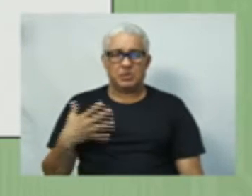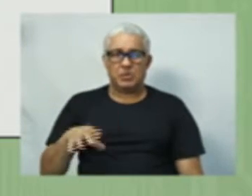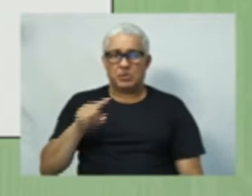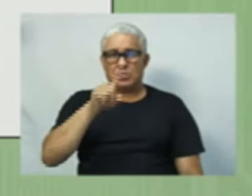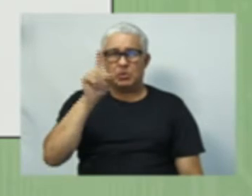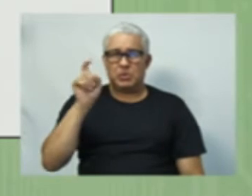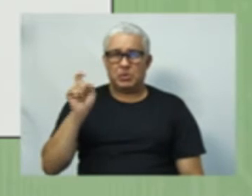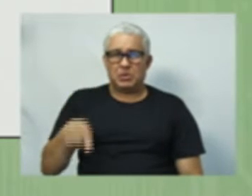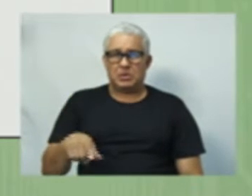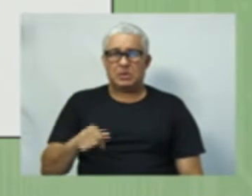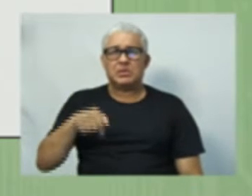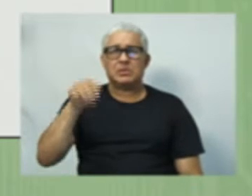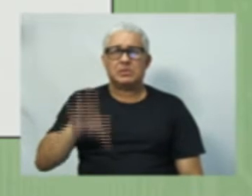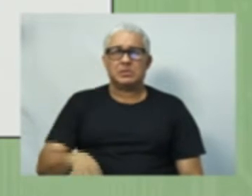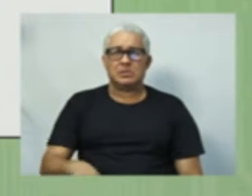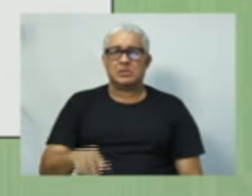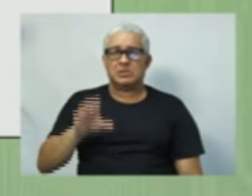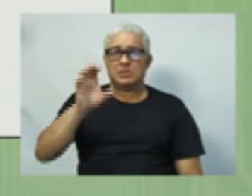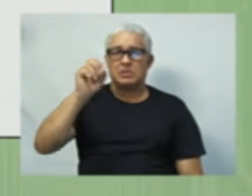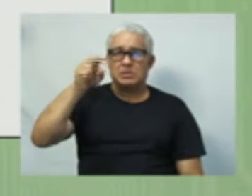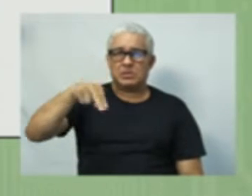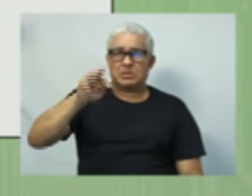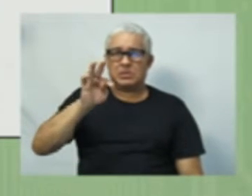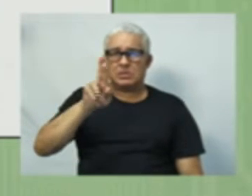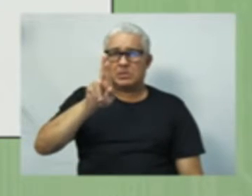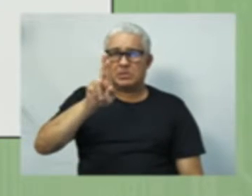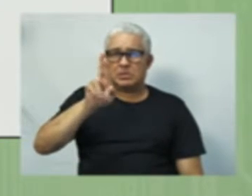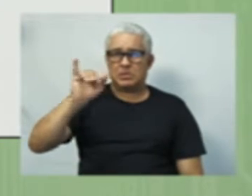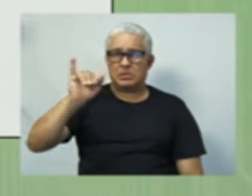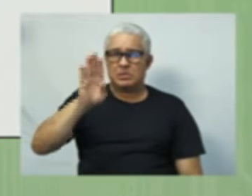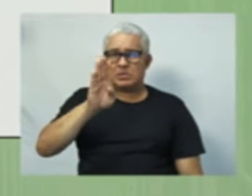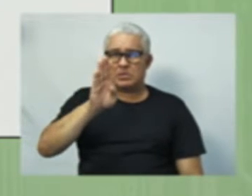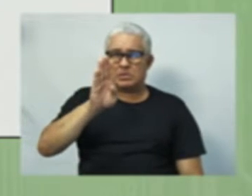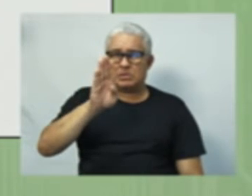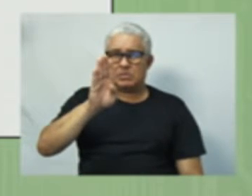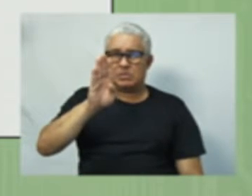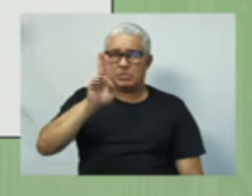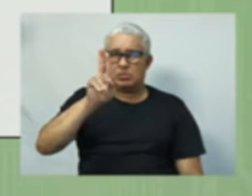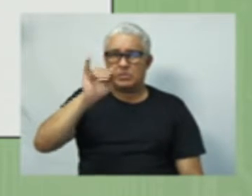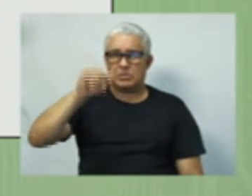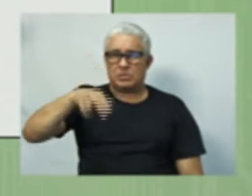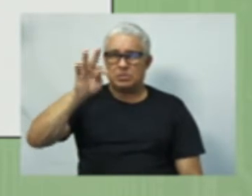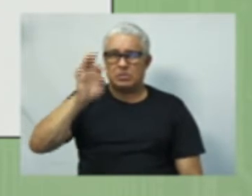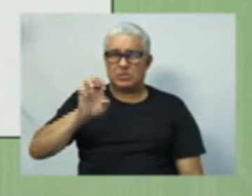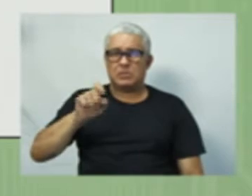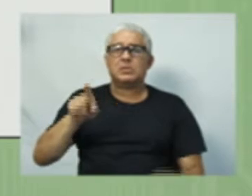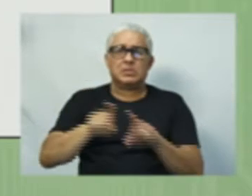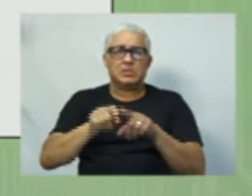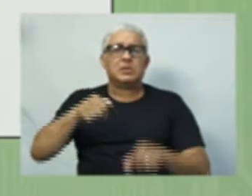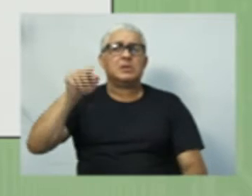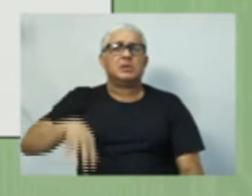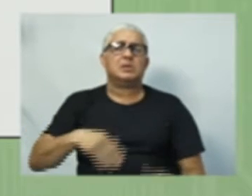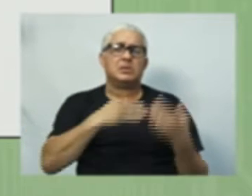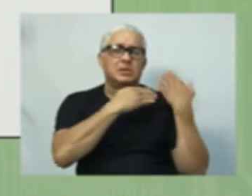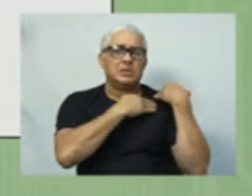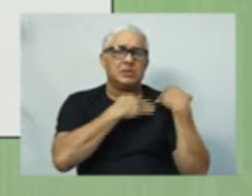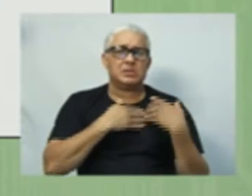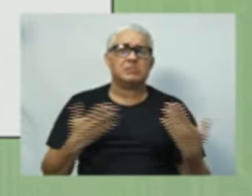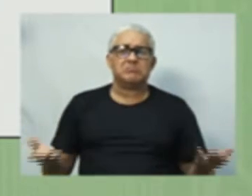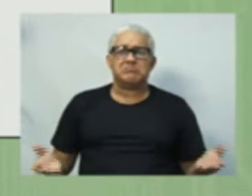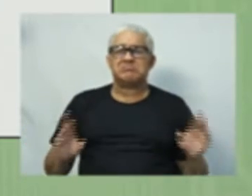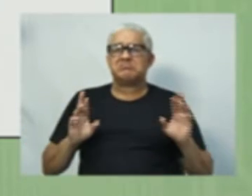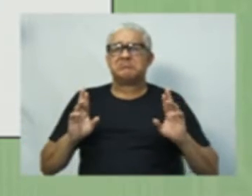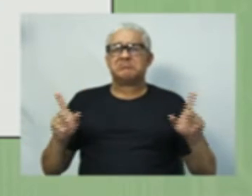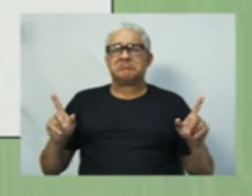sobre quem será o contribuinte e quem é o responsável. E aí, professora, quem é o contribuinte e o